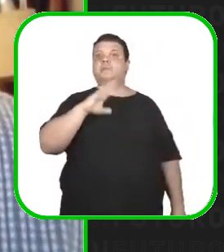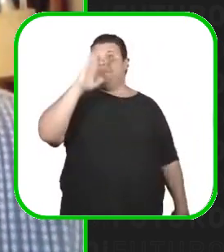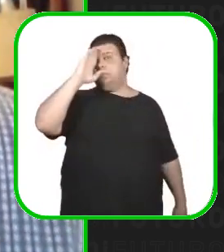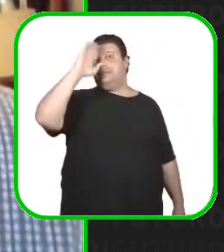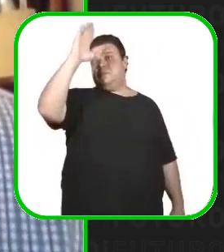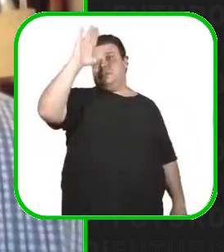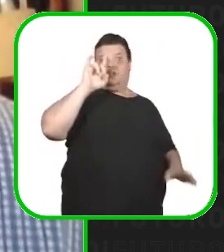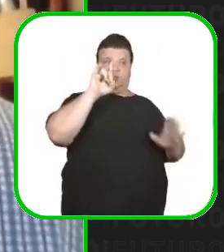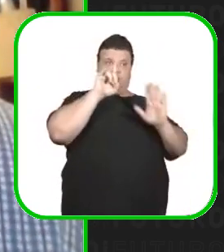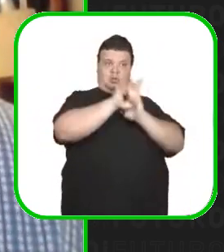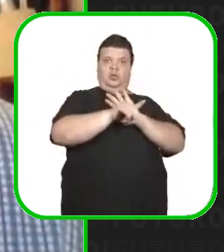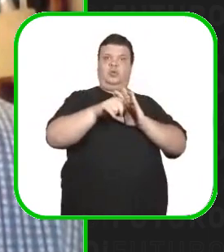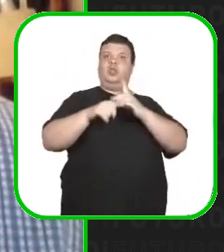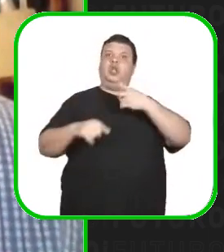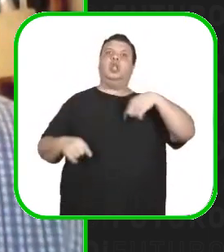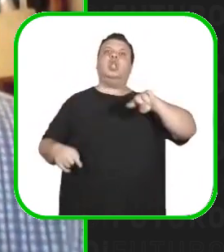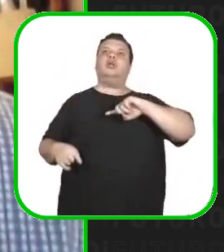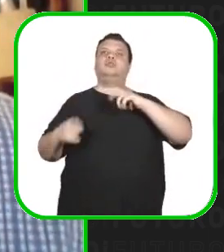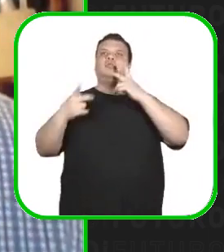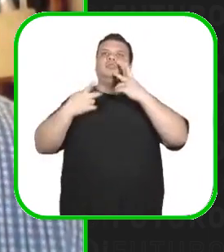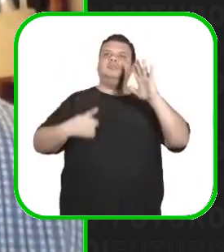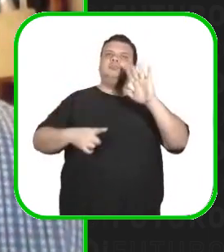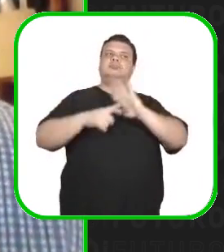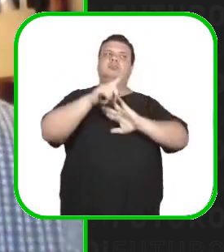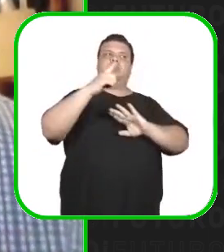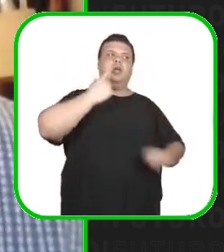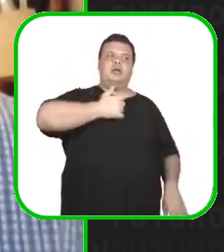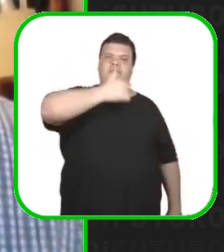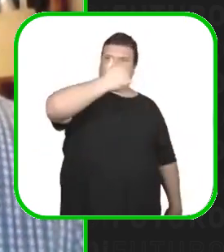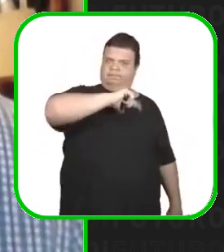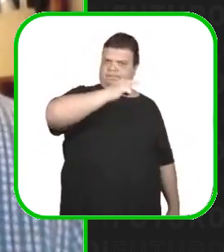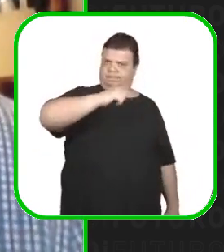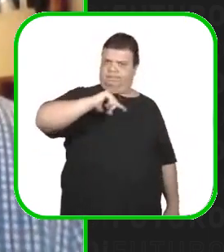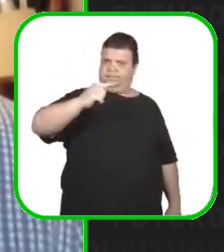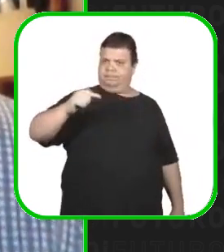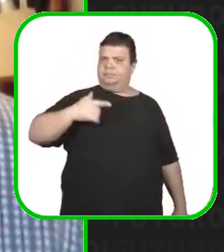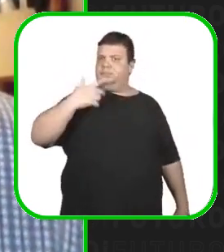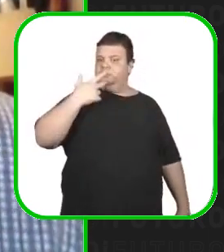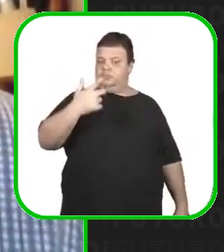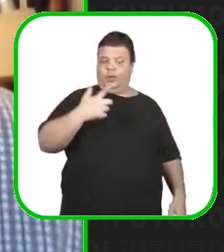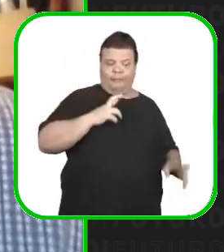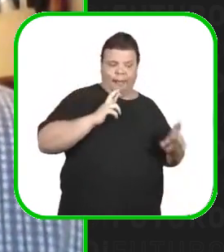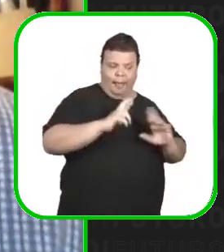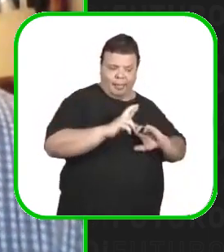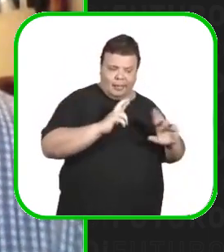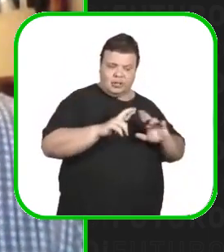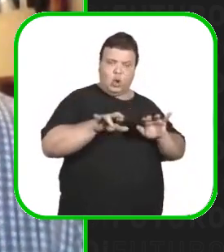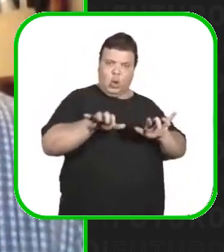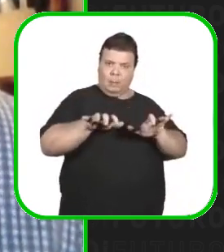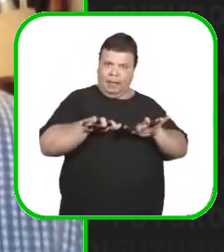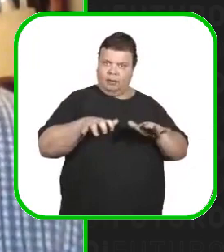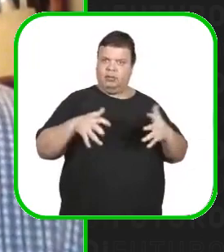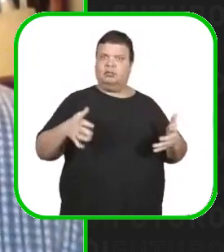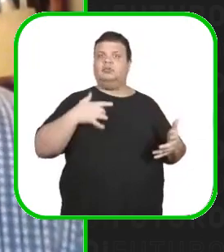será que nós estamos repetindo na nossa relação com as máquinas todo tipo